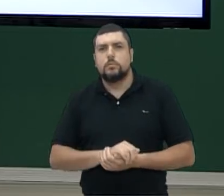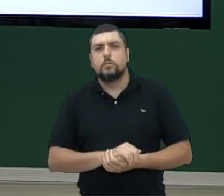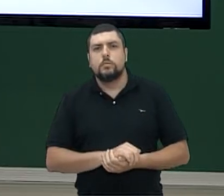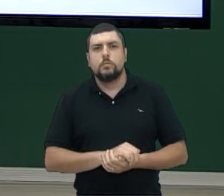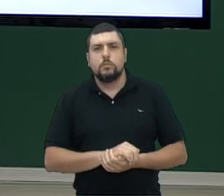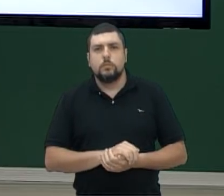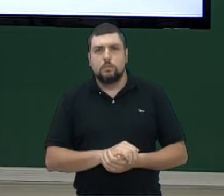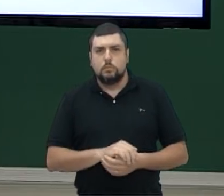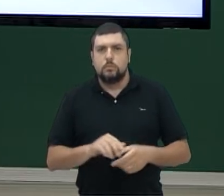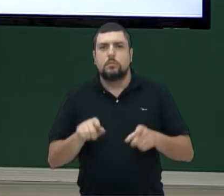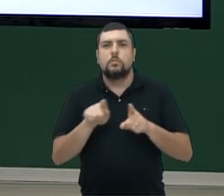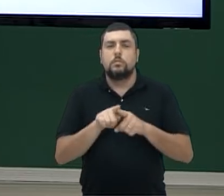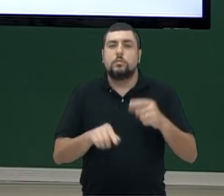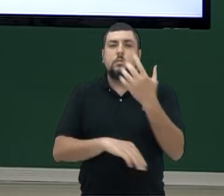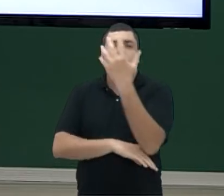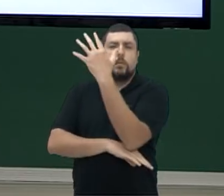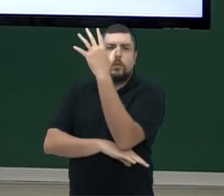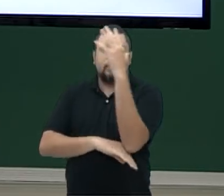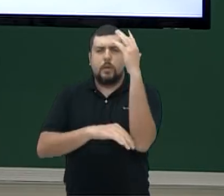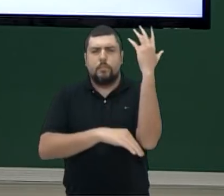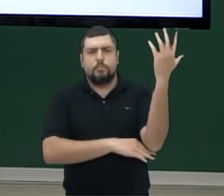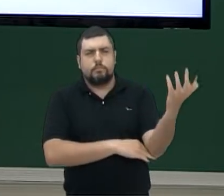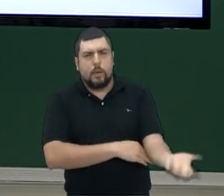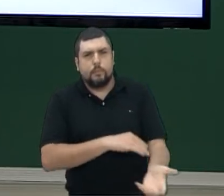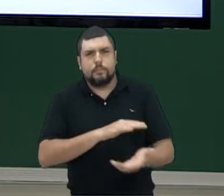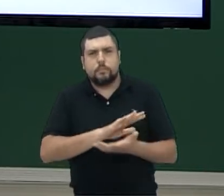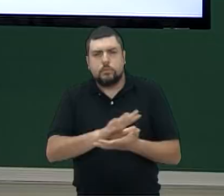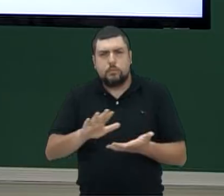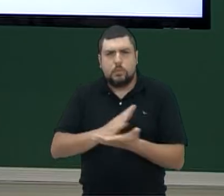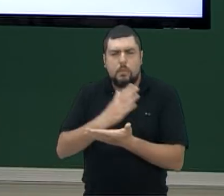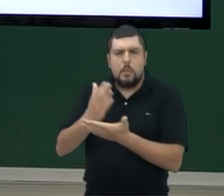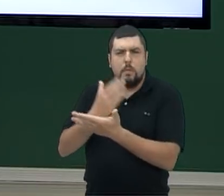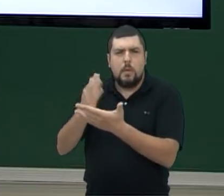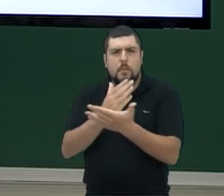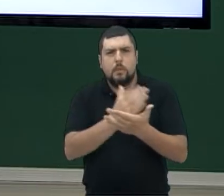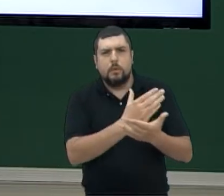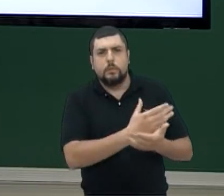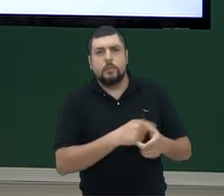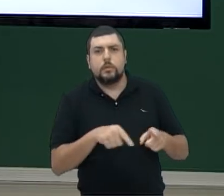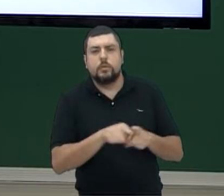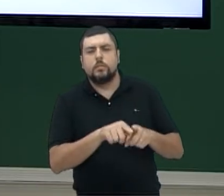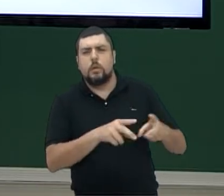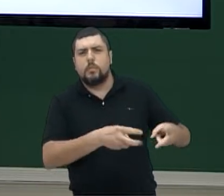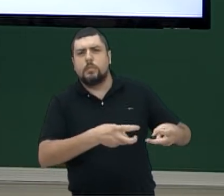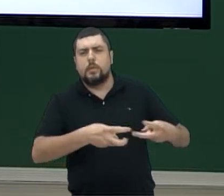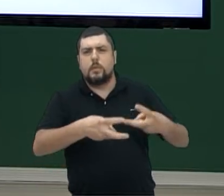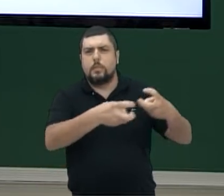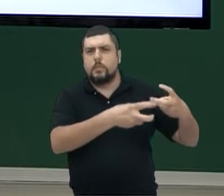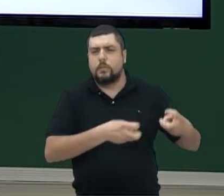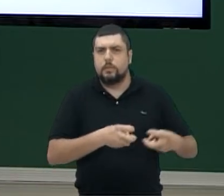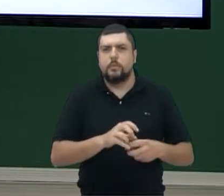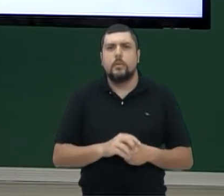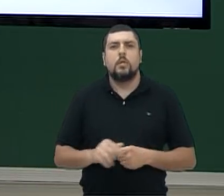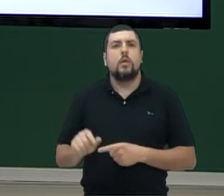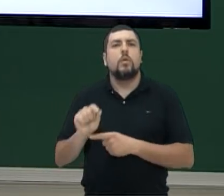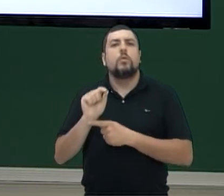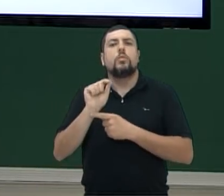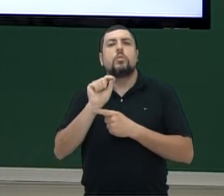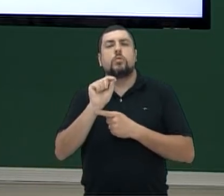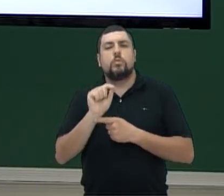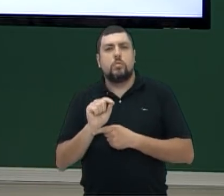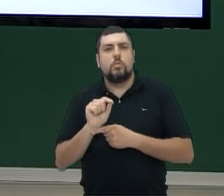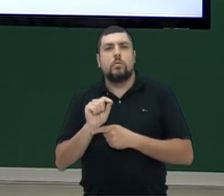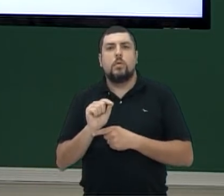Também o desmatamento e a exploração dos recursos naturais, que foram fenômenos, foram ações que